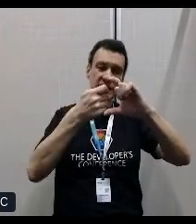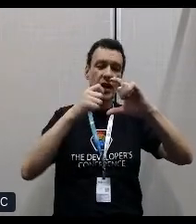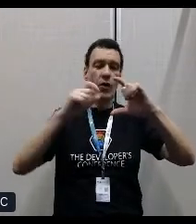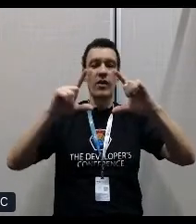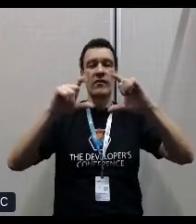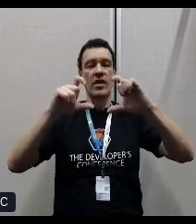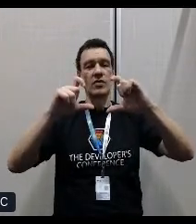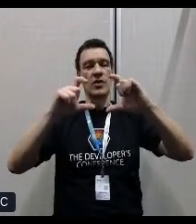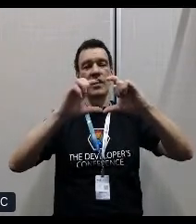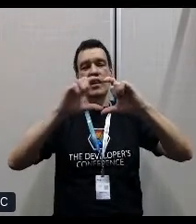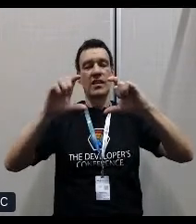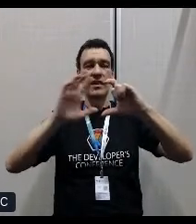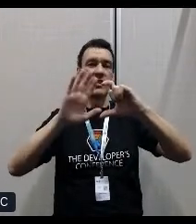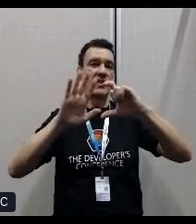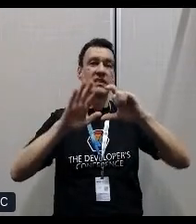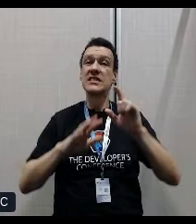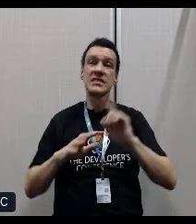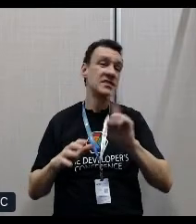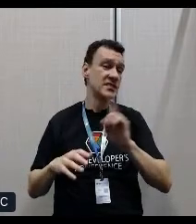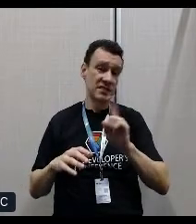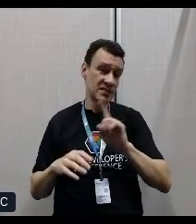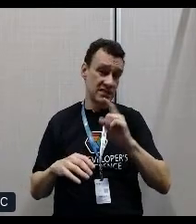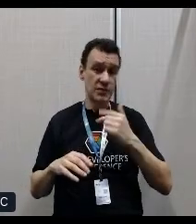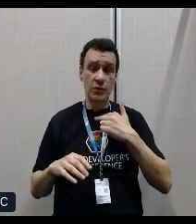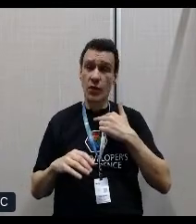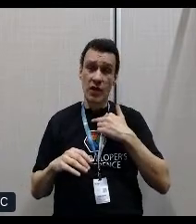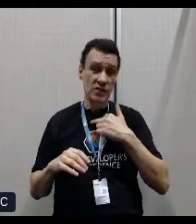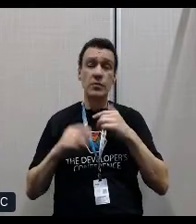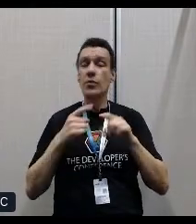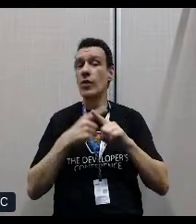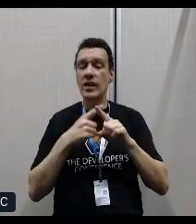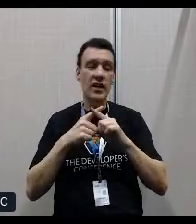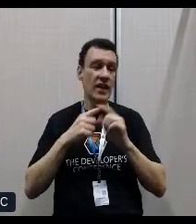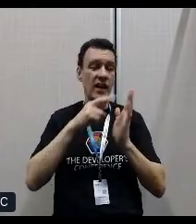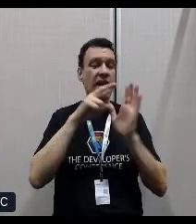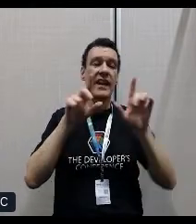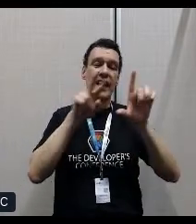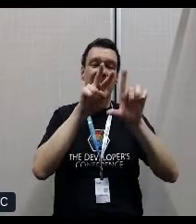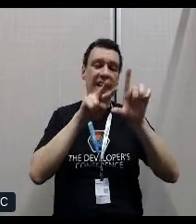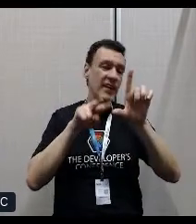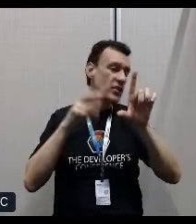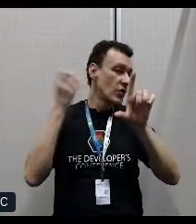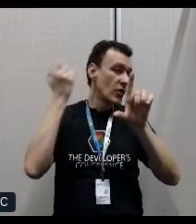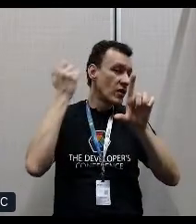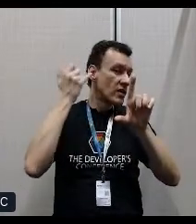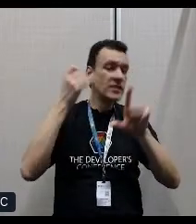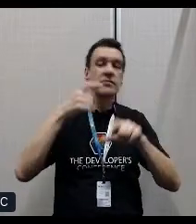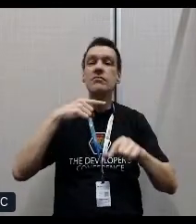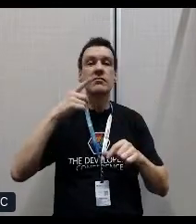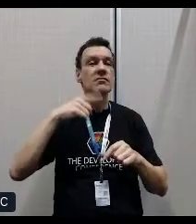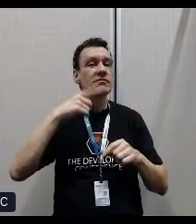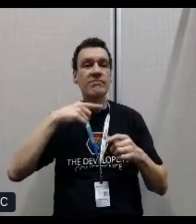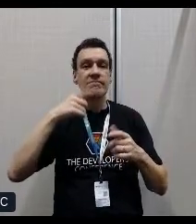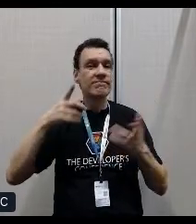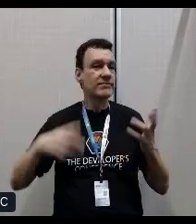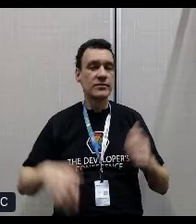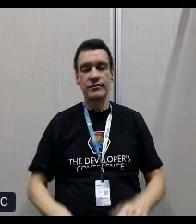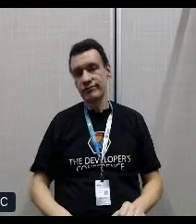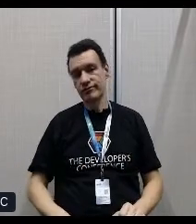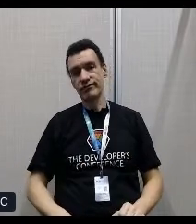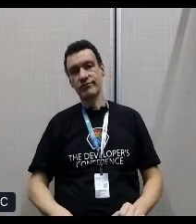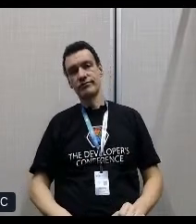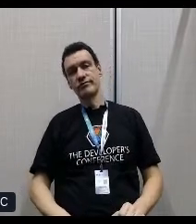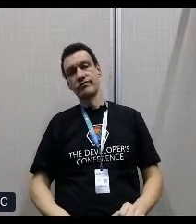colocar o texto dentro da imagem, né? Porque aí não dá para ler, não dá para... O leitor de tela não consegue identificar, e daí você teria que ter isso